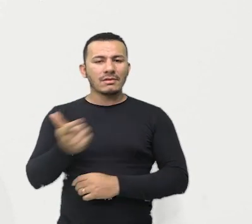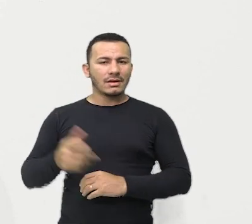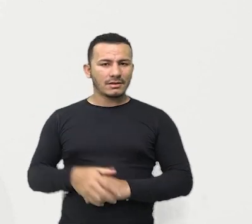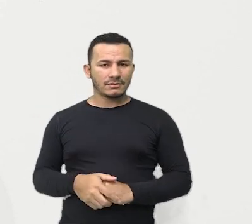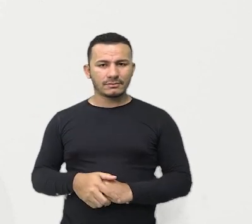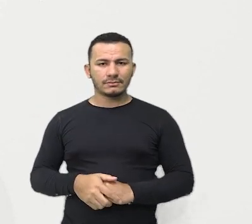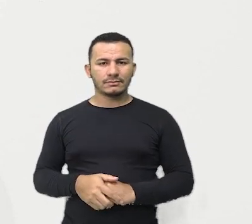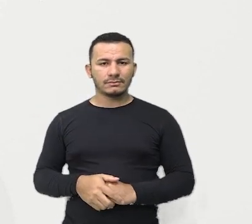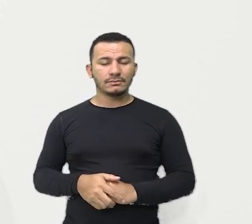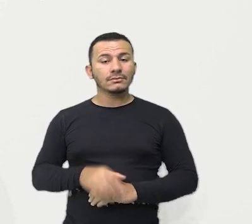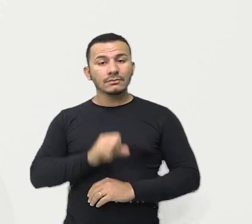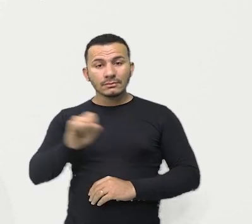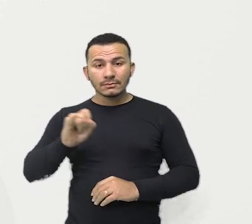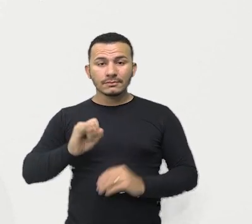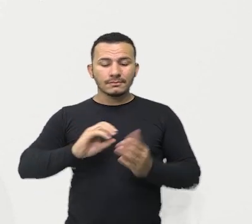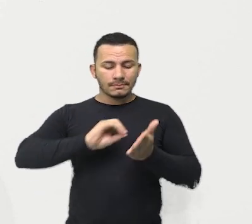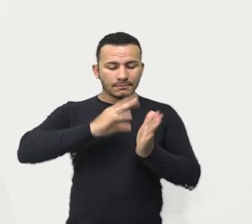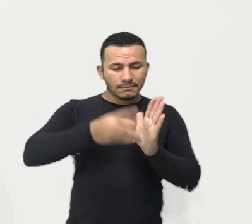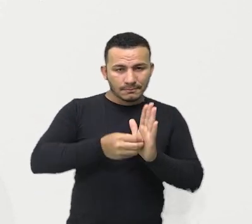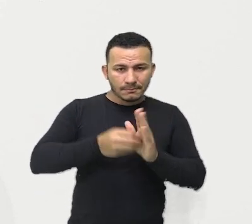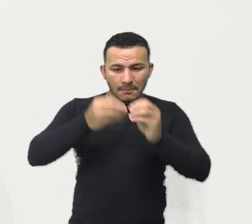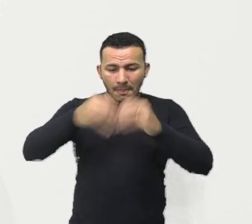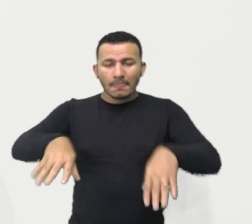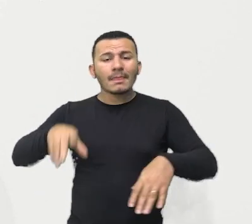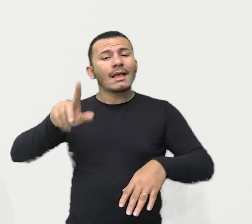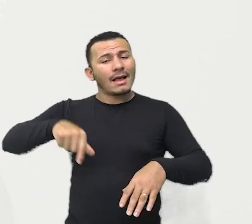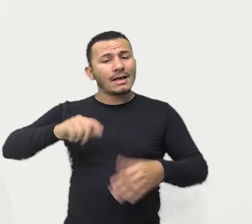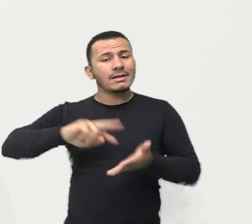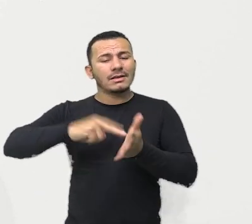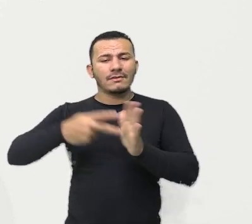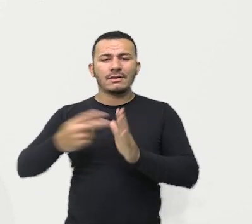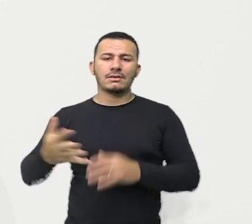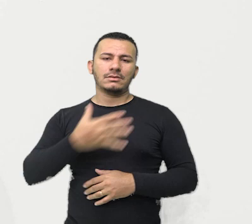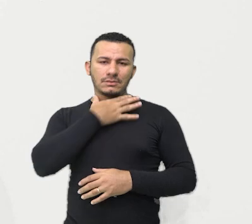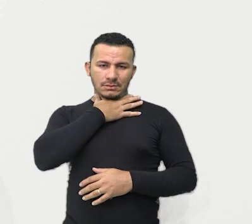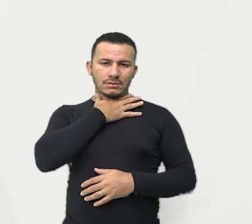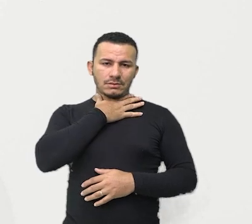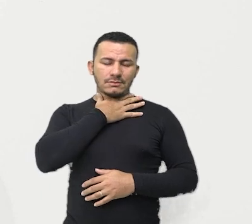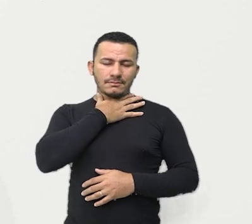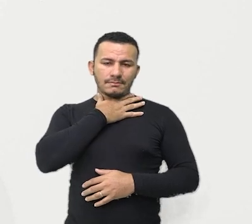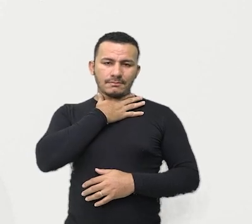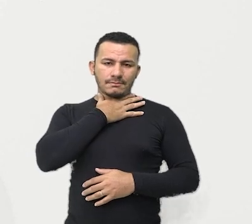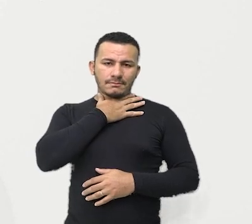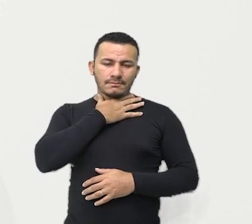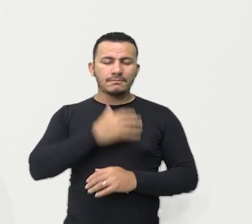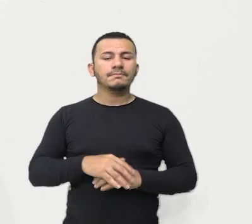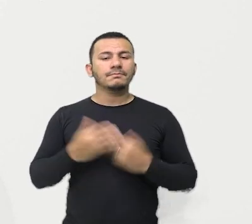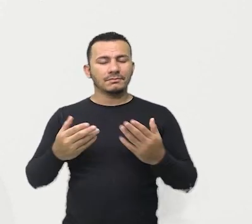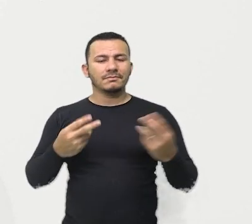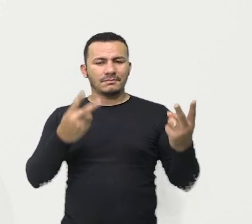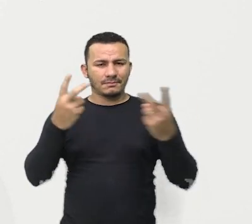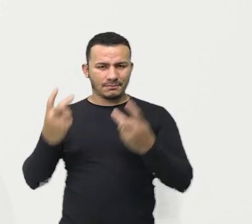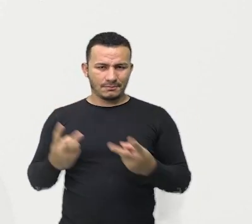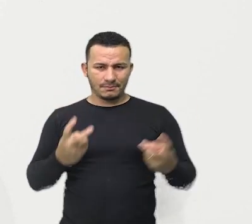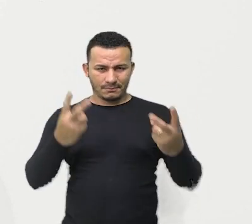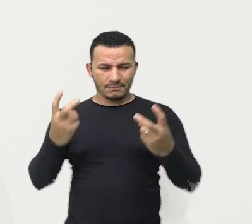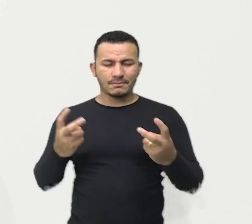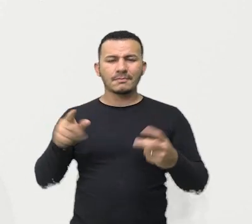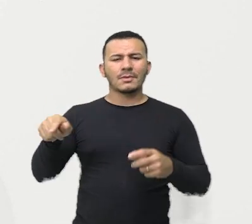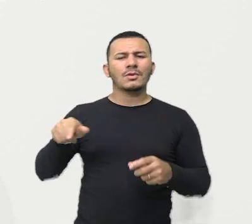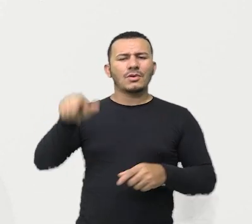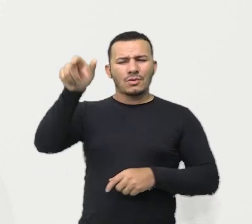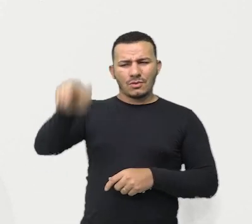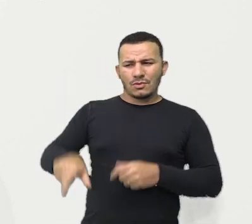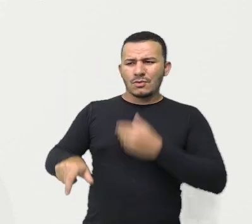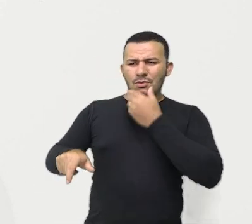se destruir a Amazônia é uma crise, não é? Então, a gente vê que essa fala da personagem aí